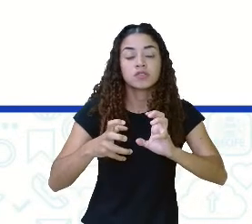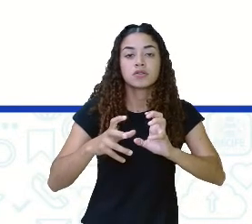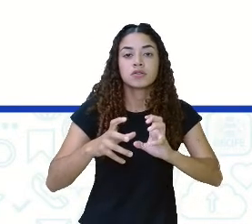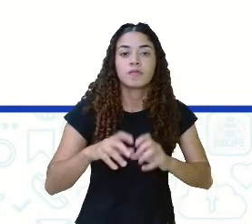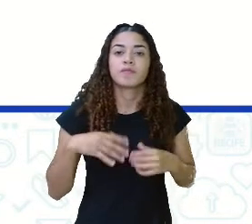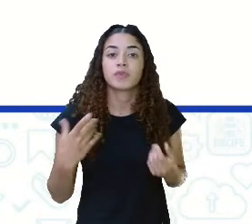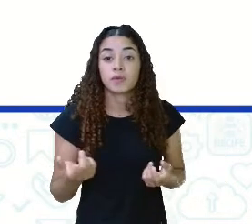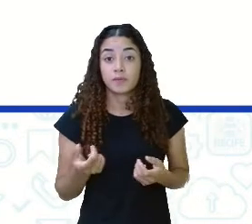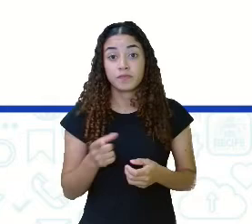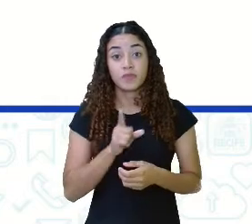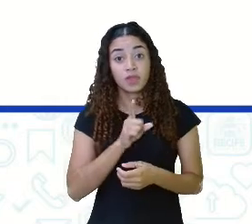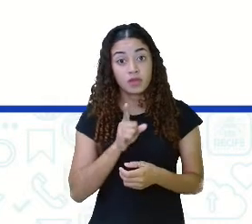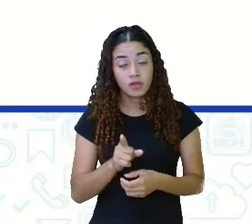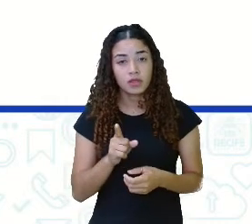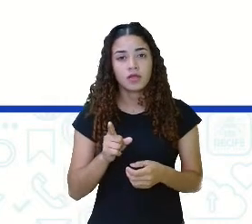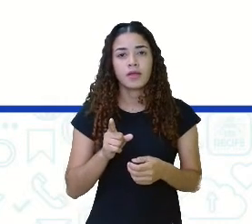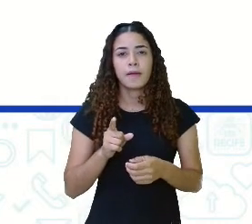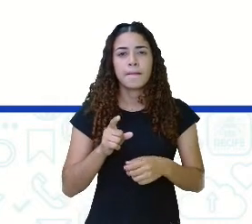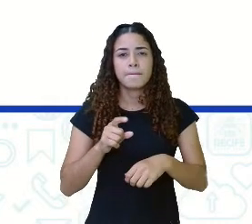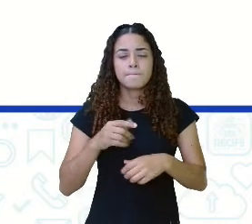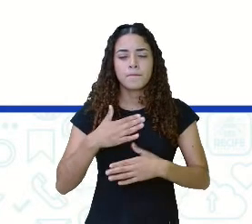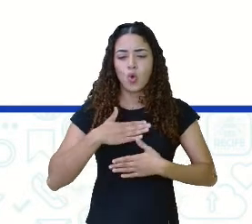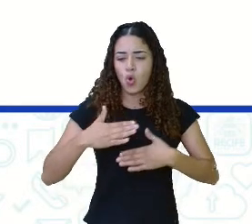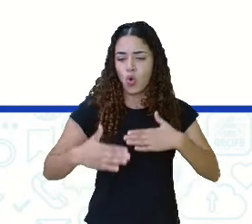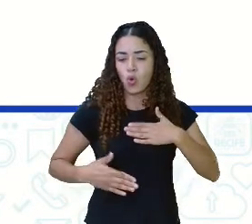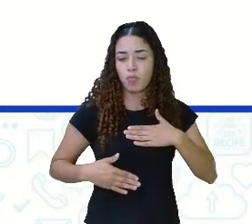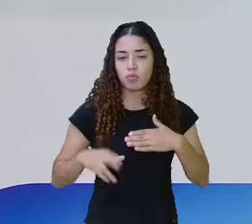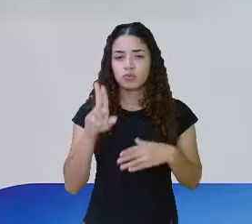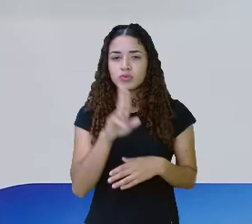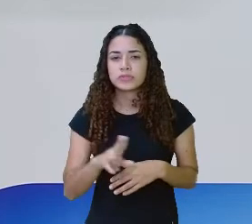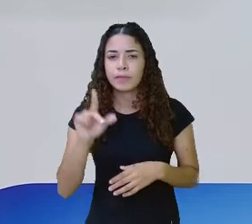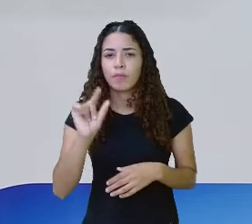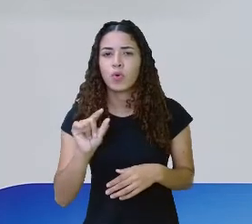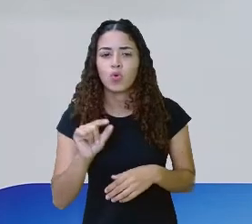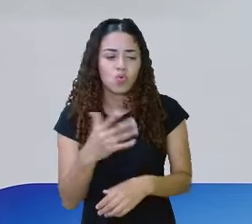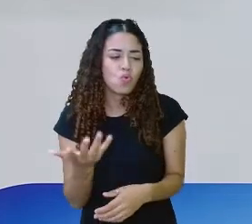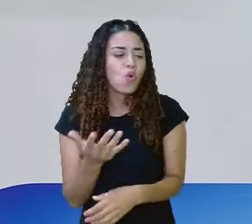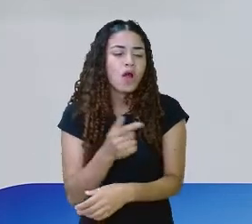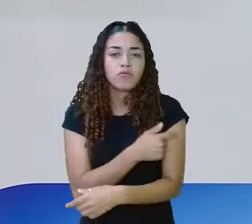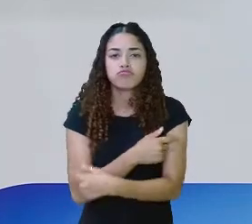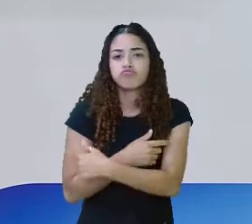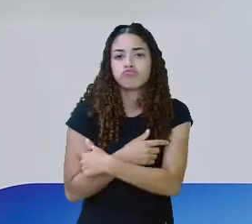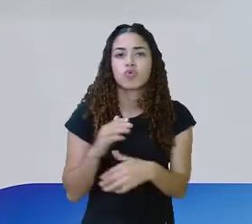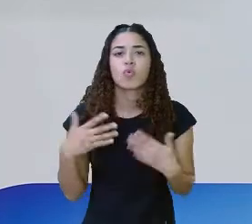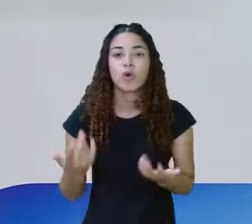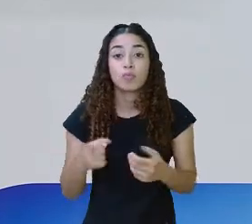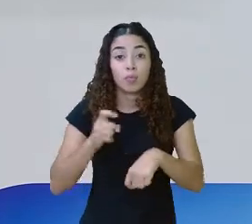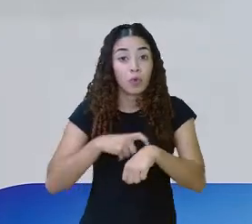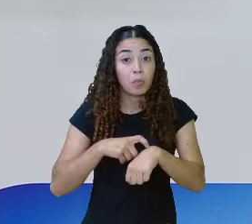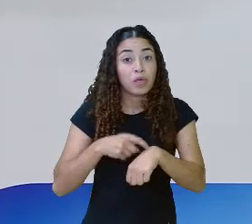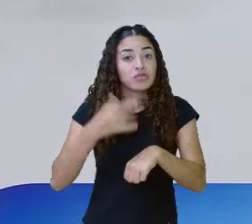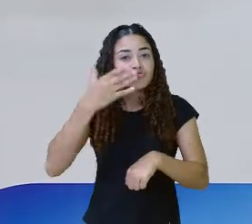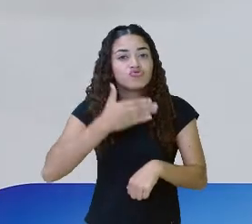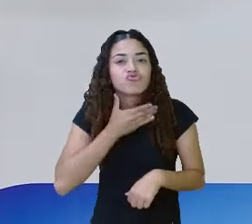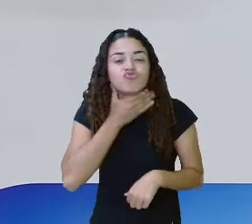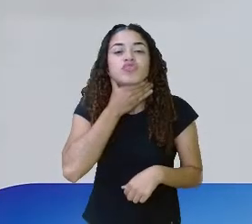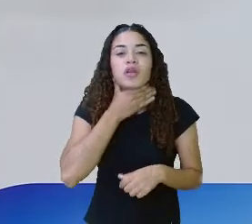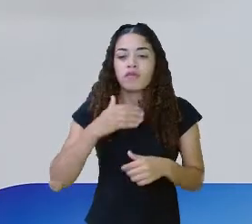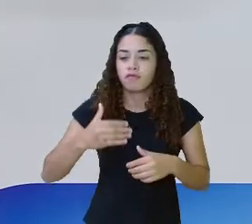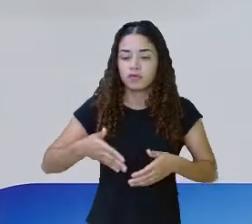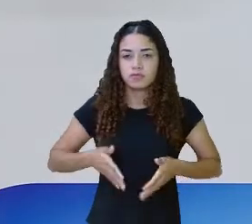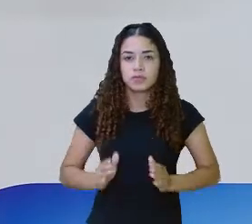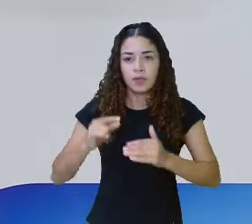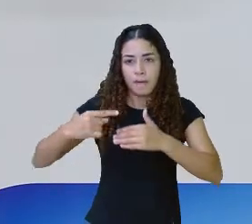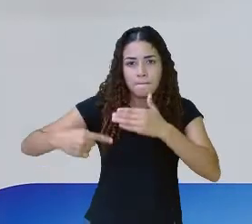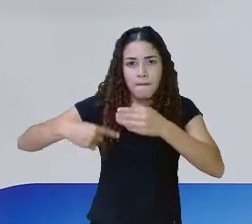aqui, as partes pouco utilizadas que atrofiavam, ele imaginava o quê? Que quando essa girafinha passasse para frente